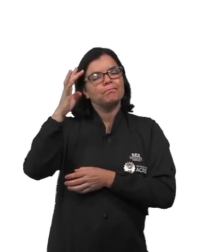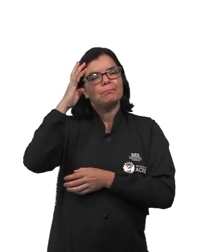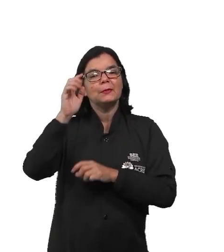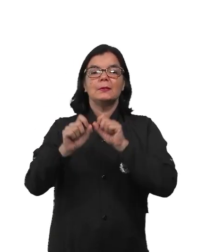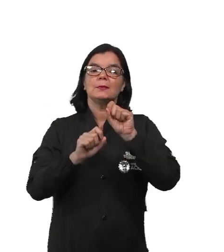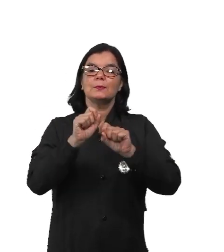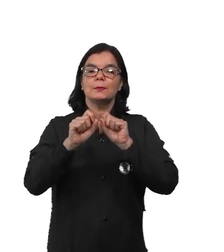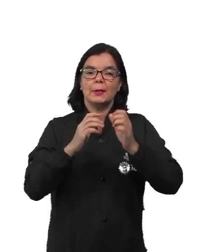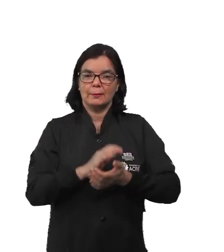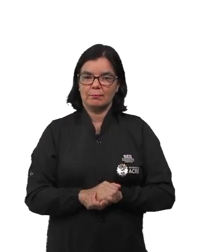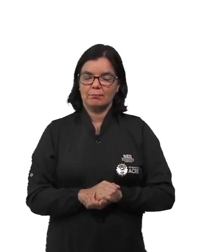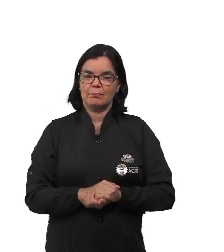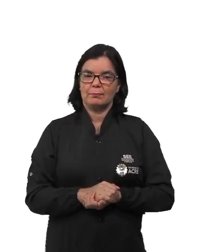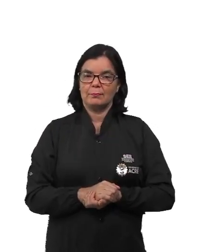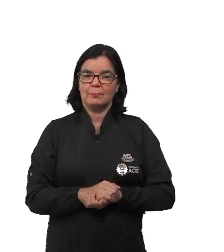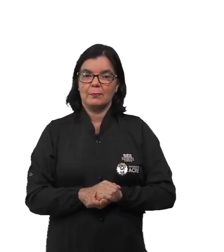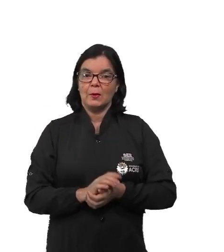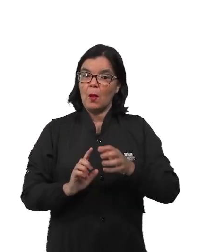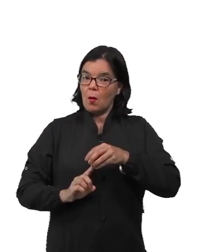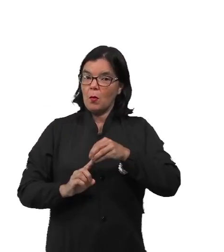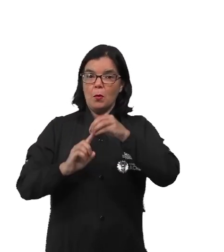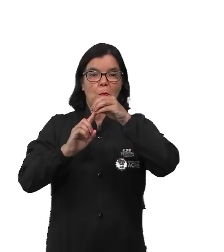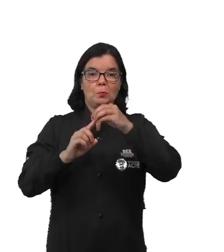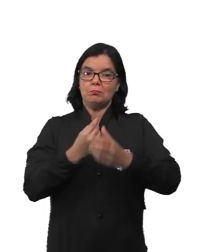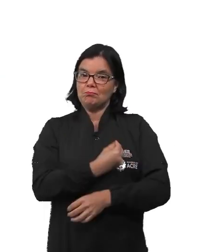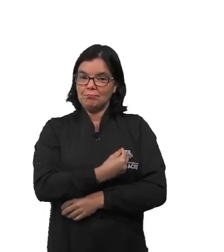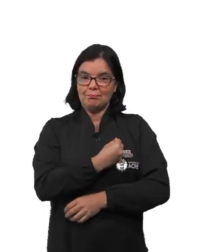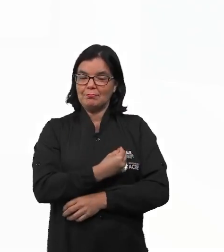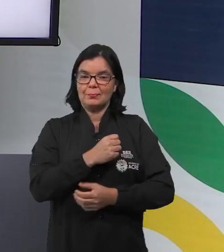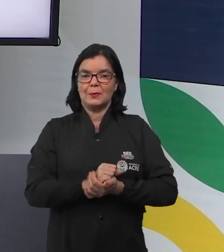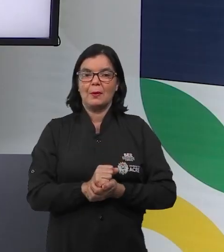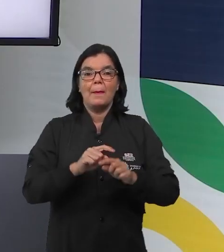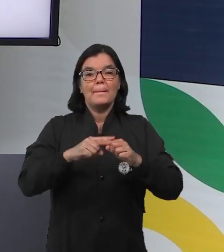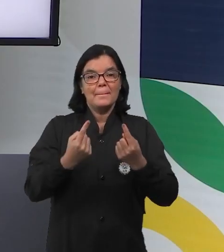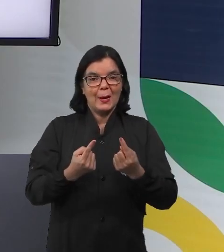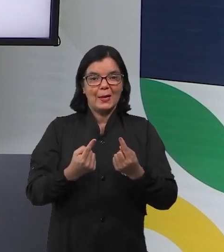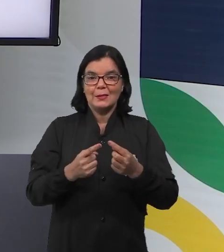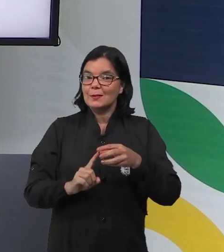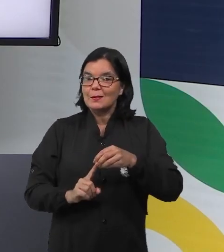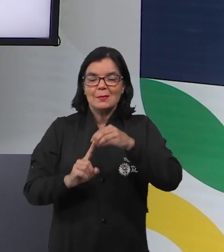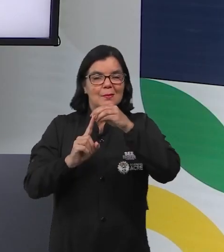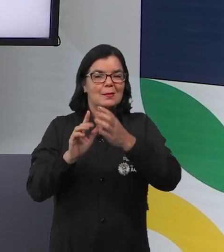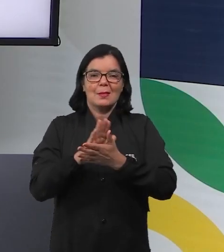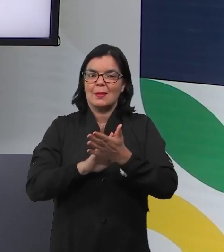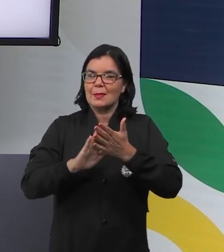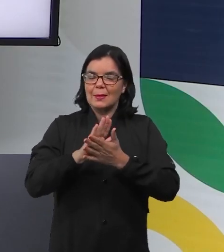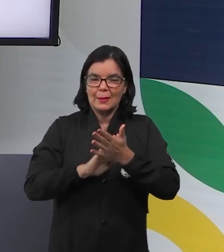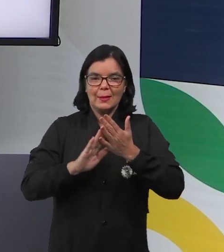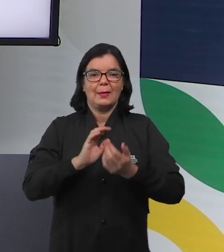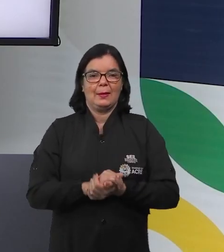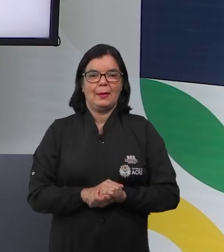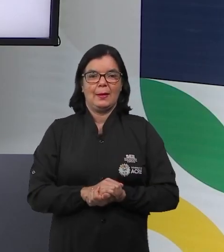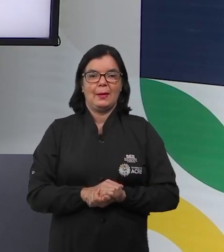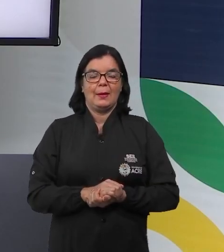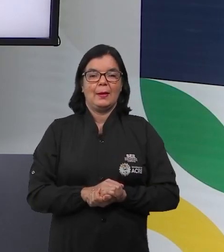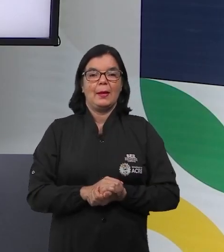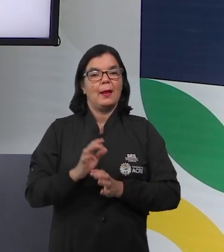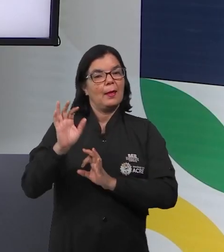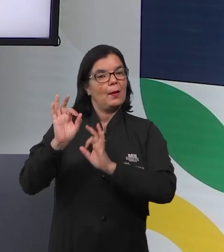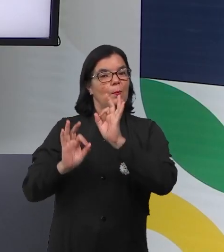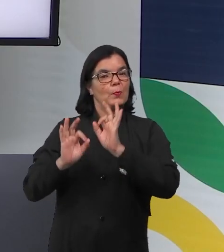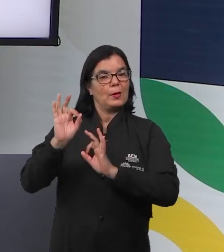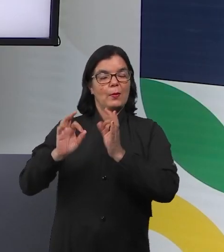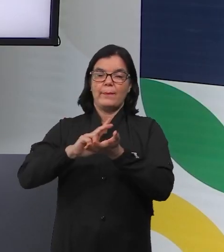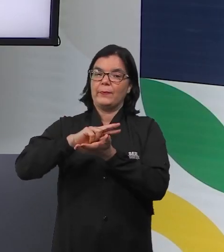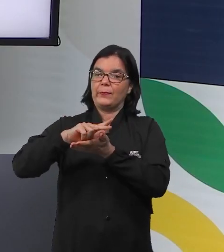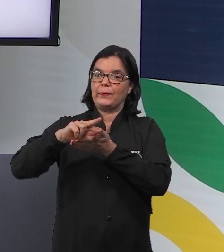quê? Ah, é um único ser vivo. Mas, na verdade, ela não é um único ser vivo. Ela é formada